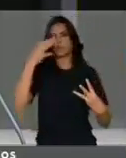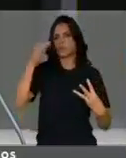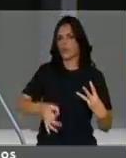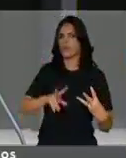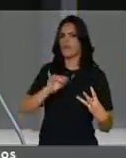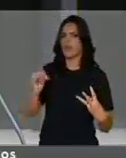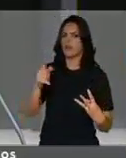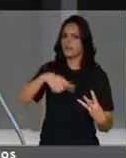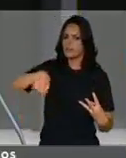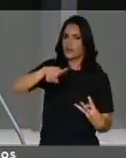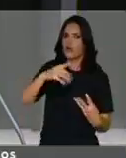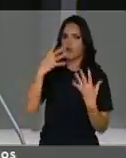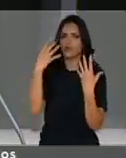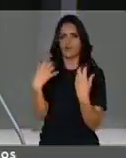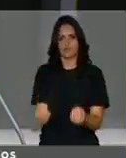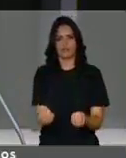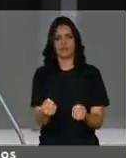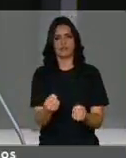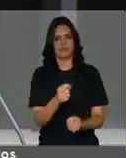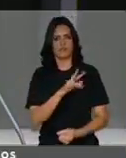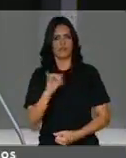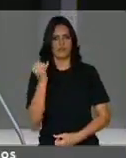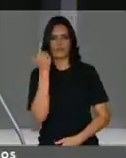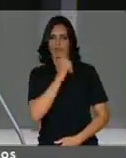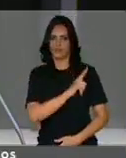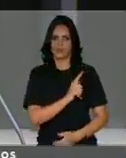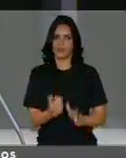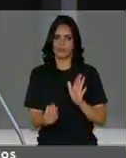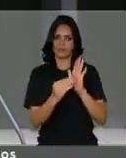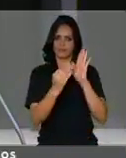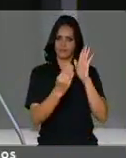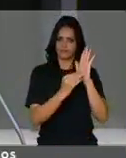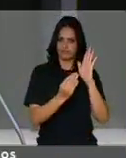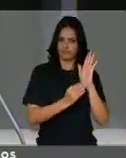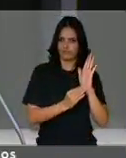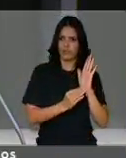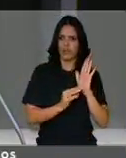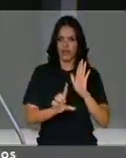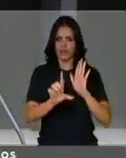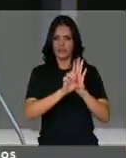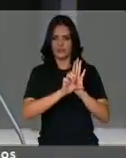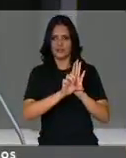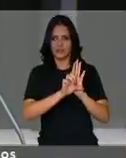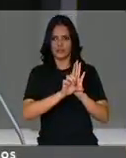consensuado e acontecerá conforme a